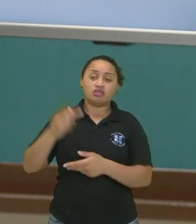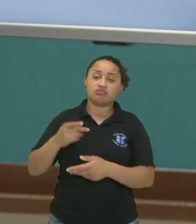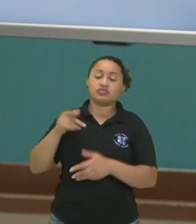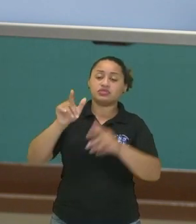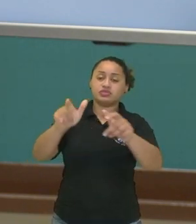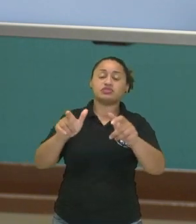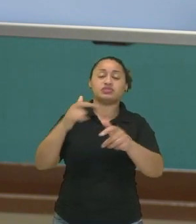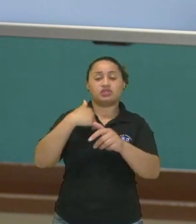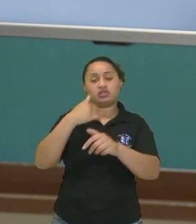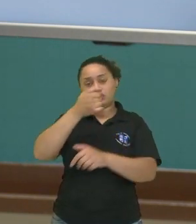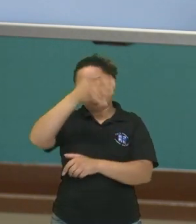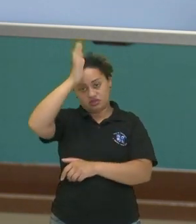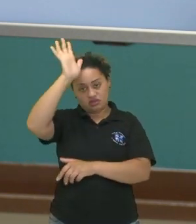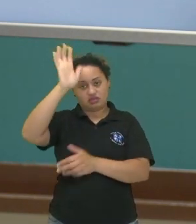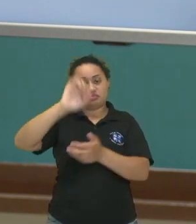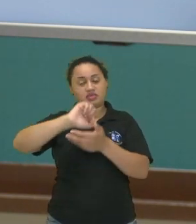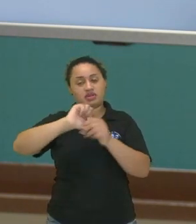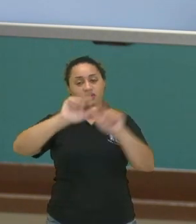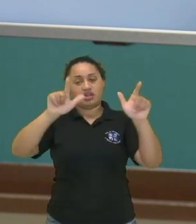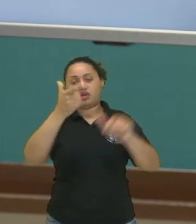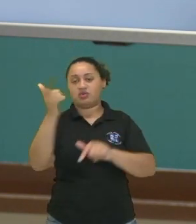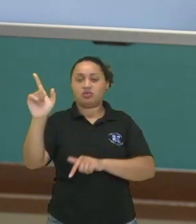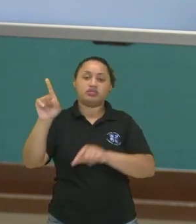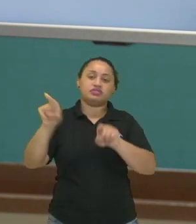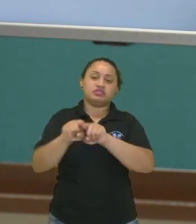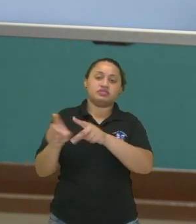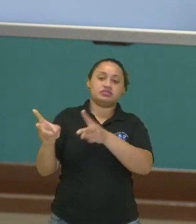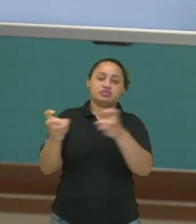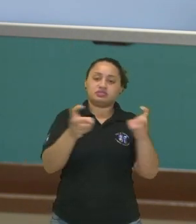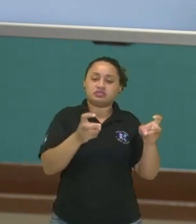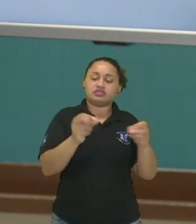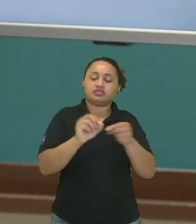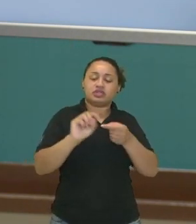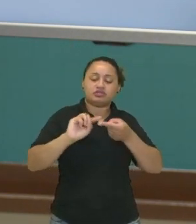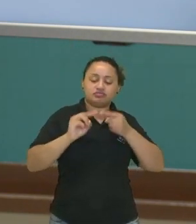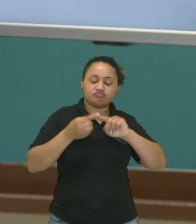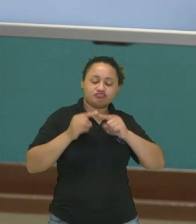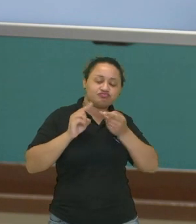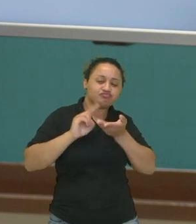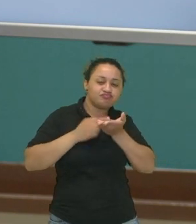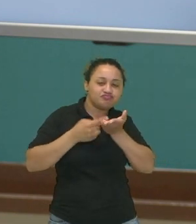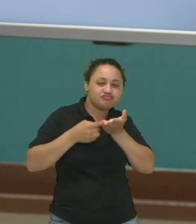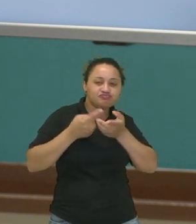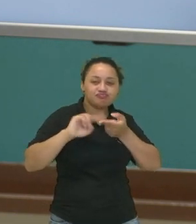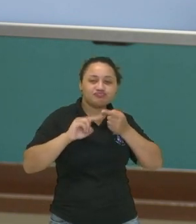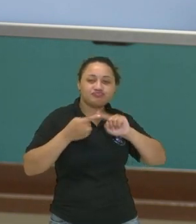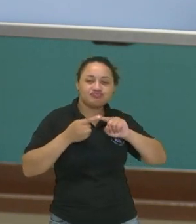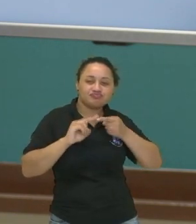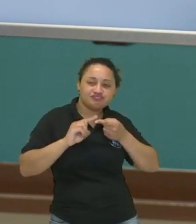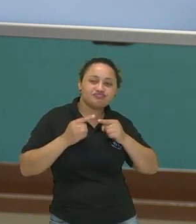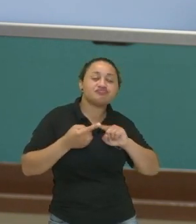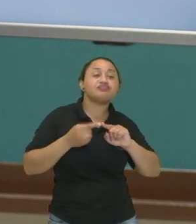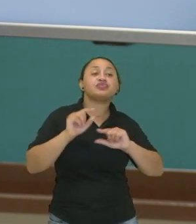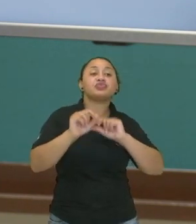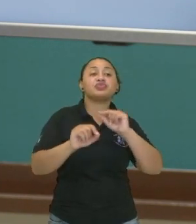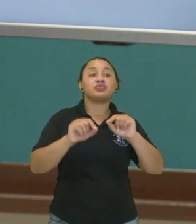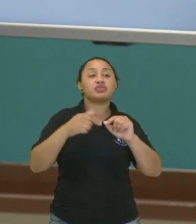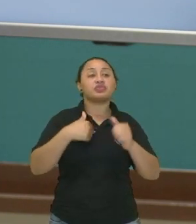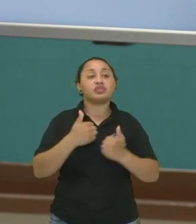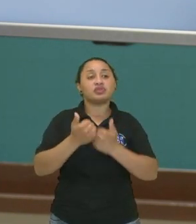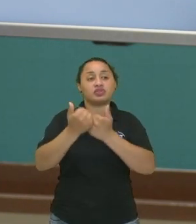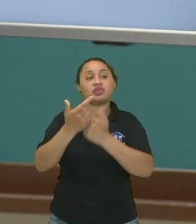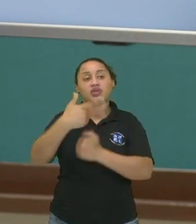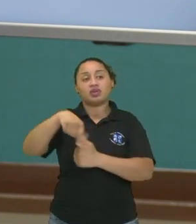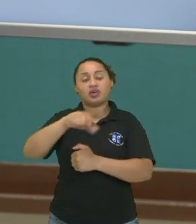que outros generais perceberam isso e fizeram uma espécie de um acordo entre 3 generais. Apoiados por suas tropas,